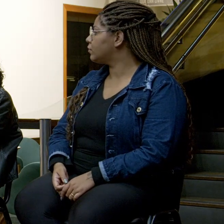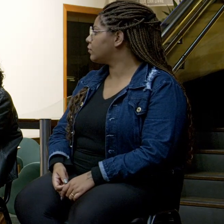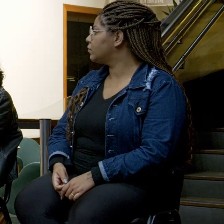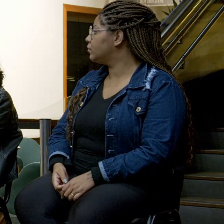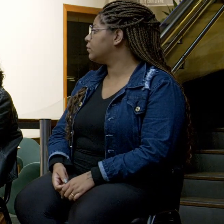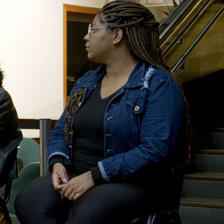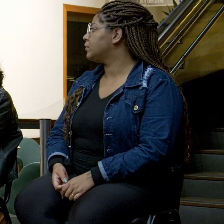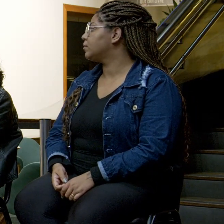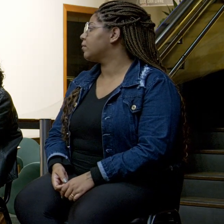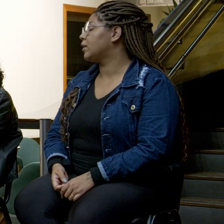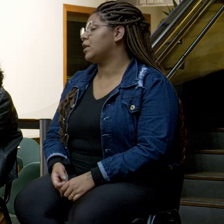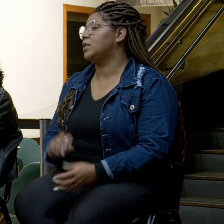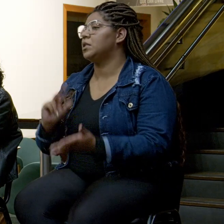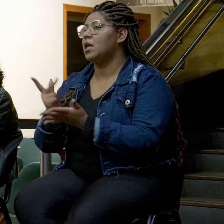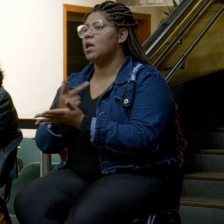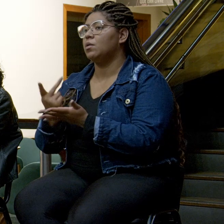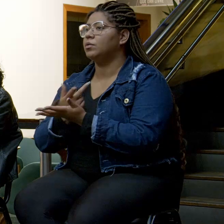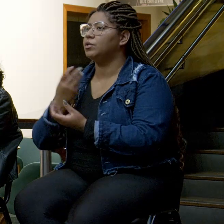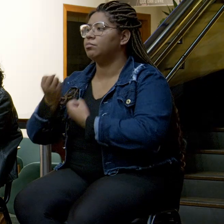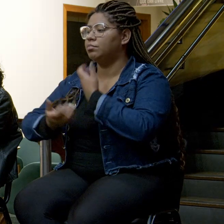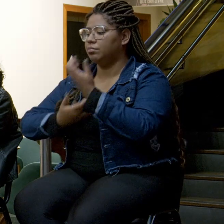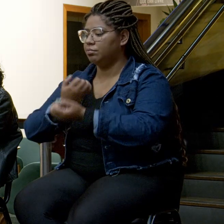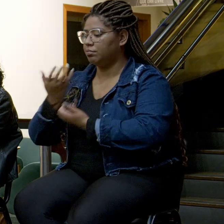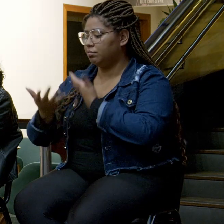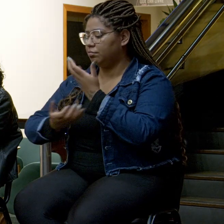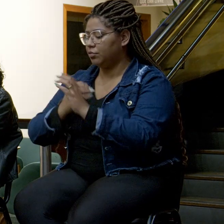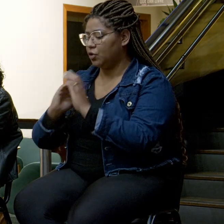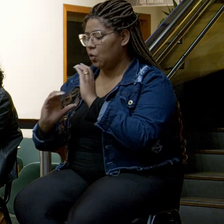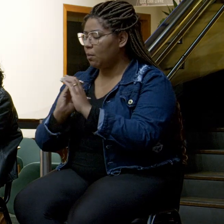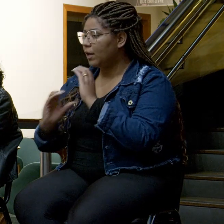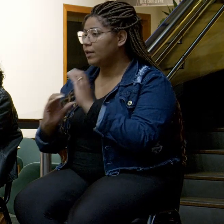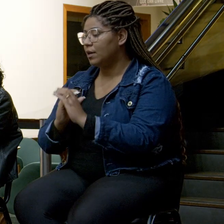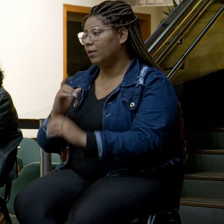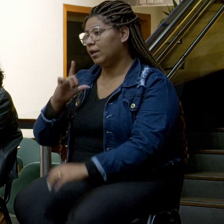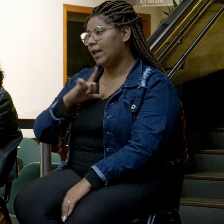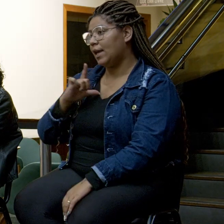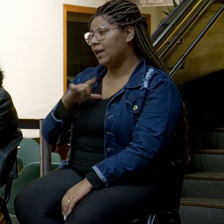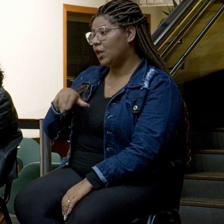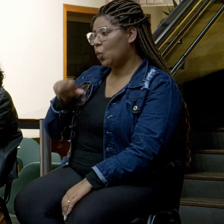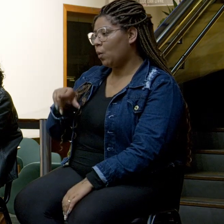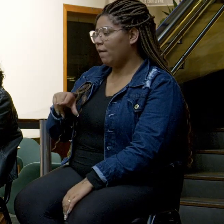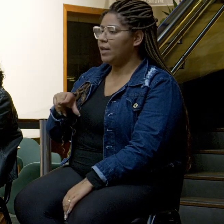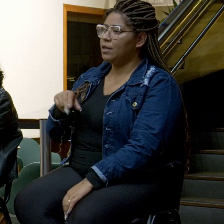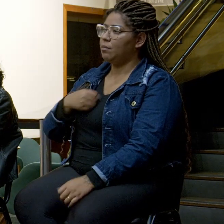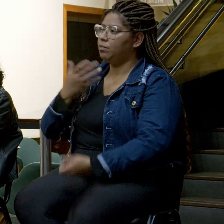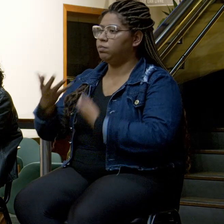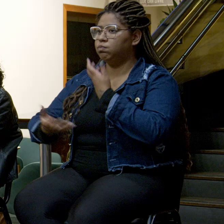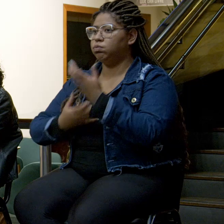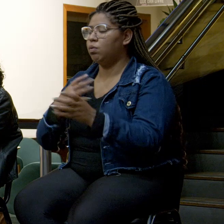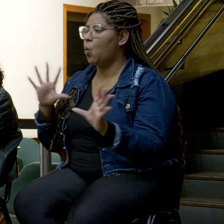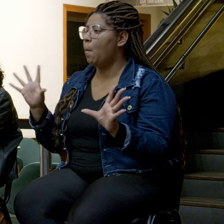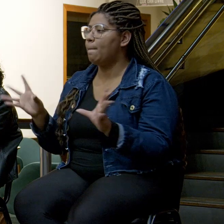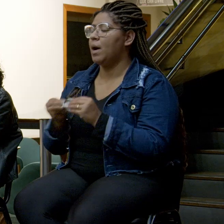nessas falhas de linguagem mesmo, nesses ruídos de comunicação que, afinal de contas, nunca vai ser completo, né, entre